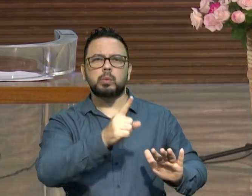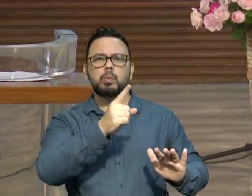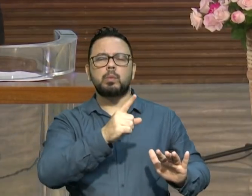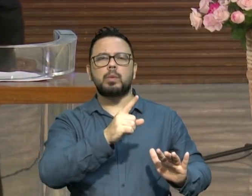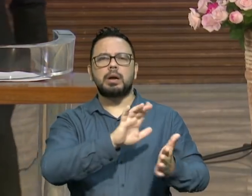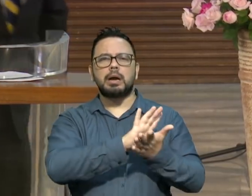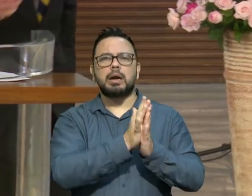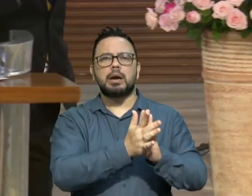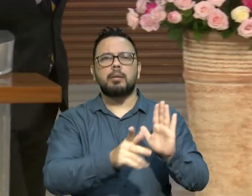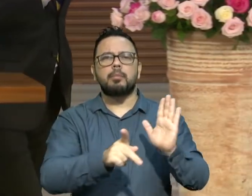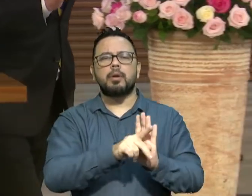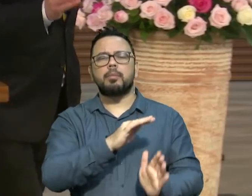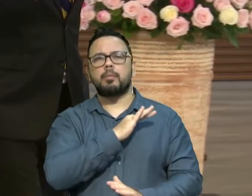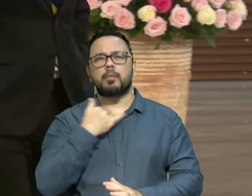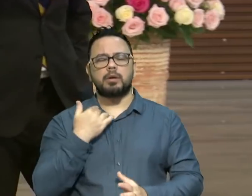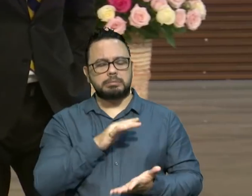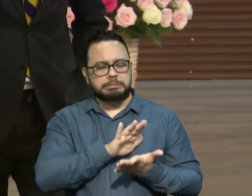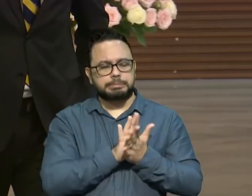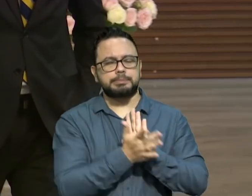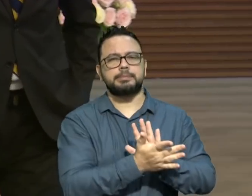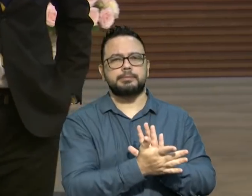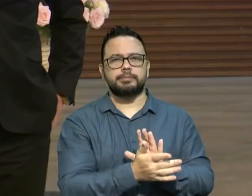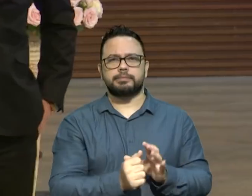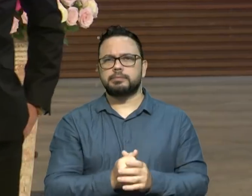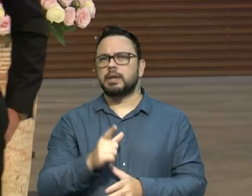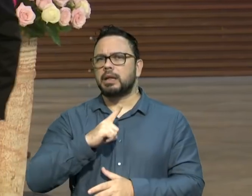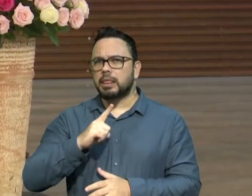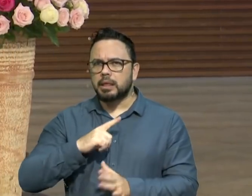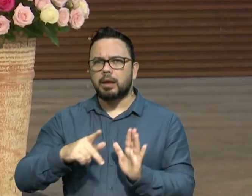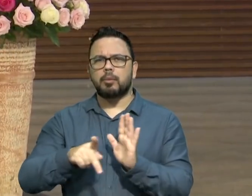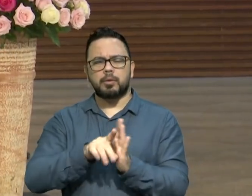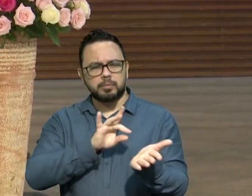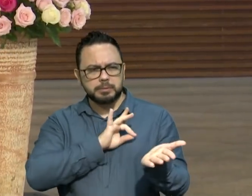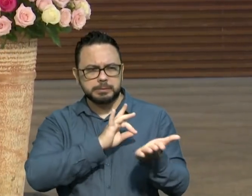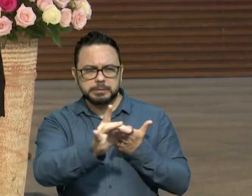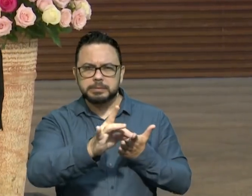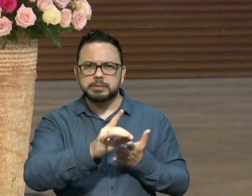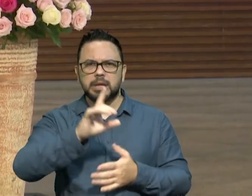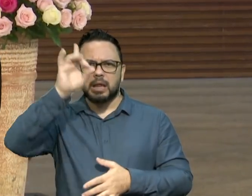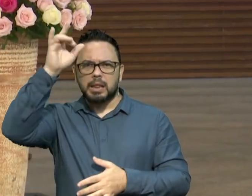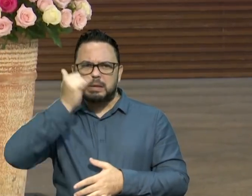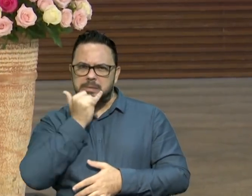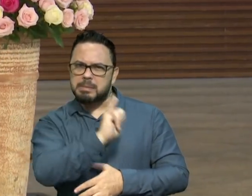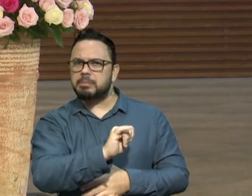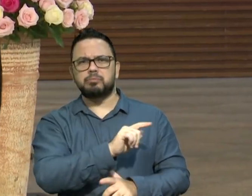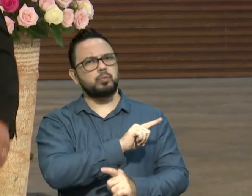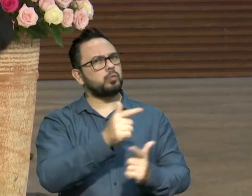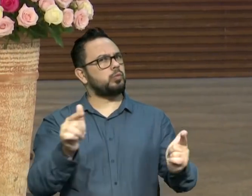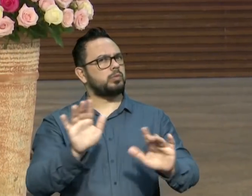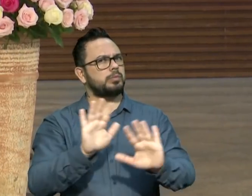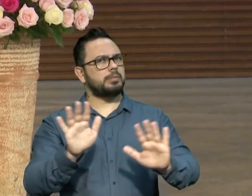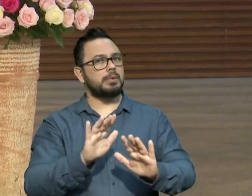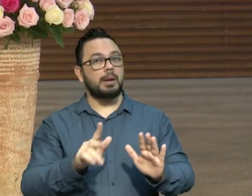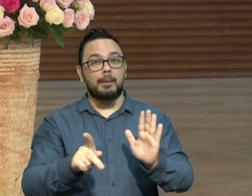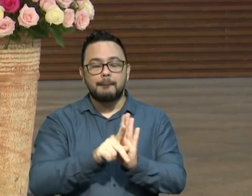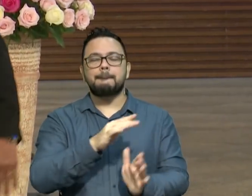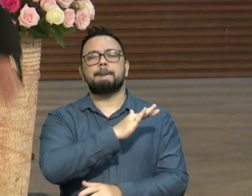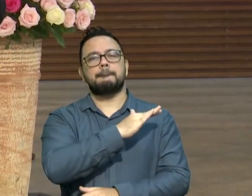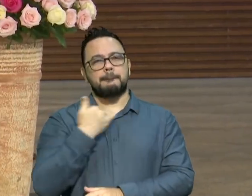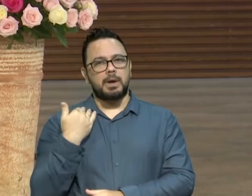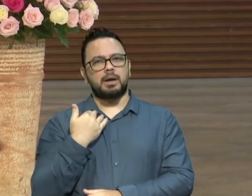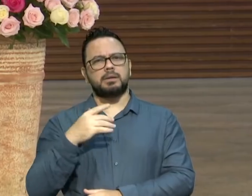a ser destruído e a morte irmãos tem o inimigo que Deus não não perdoa Essa é a morte